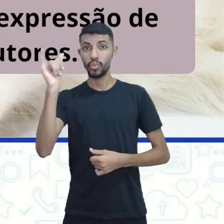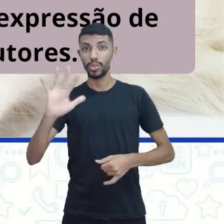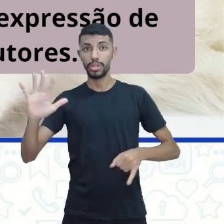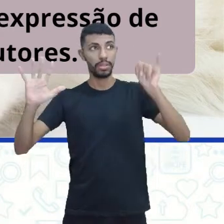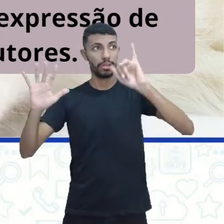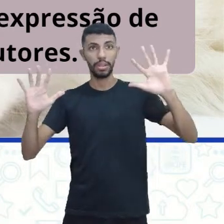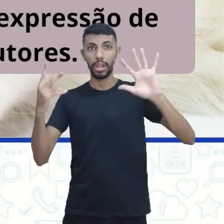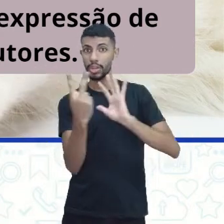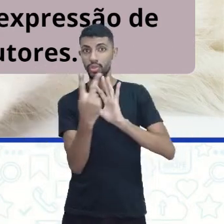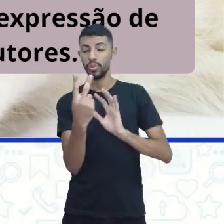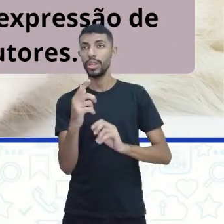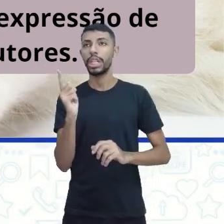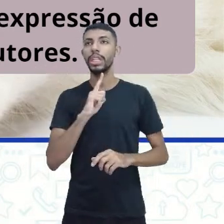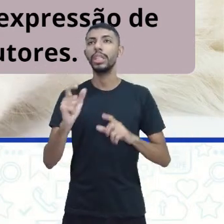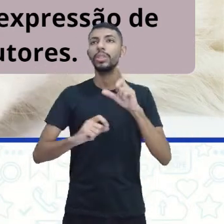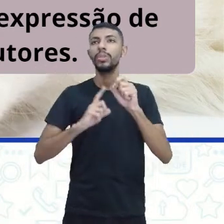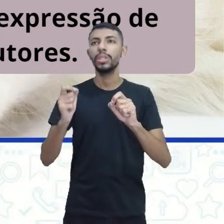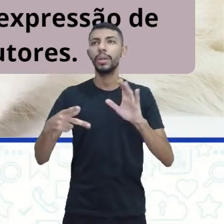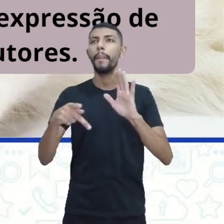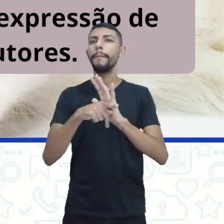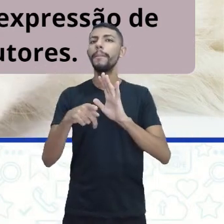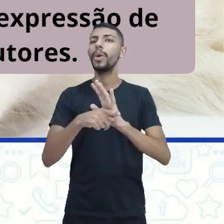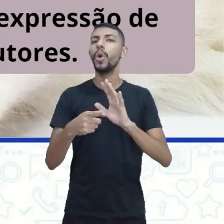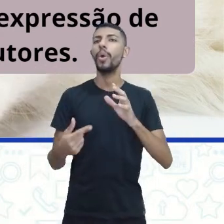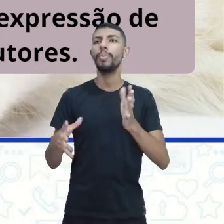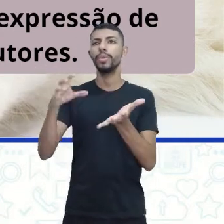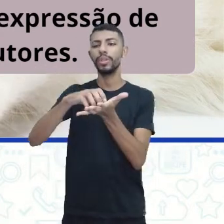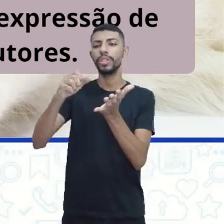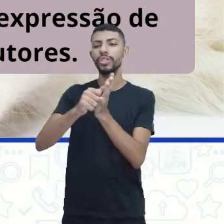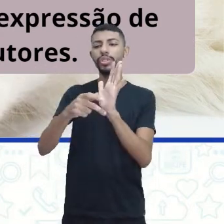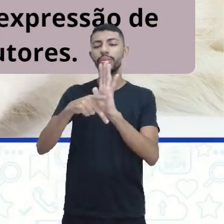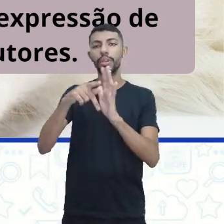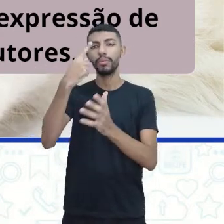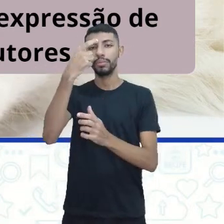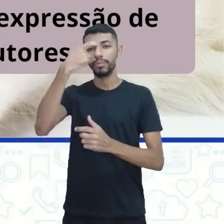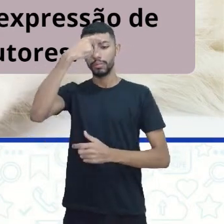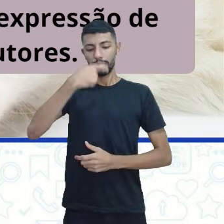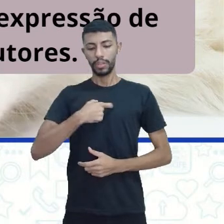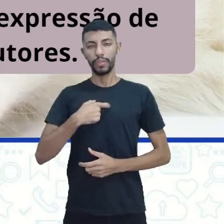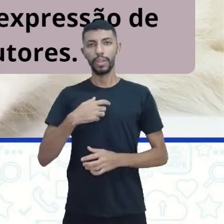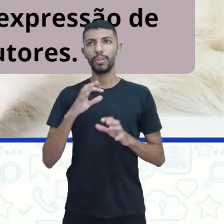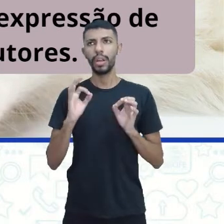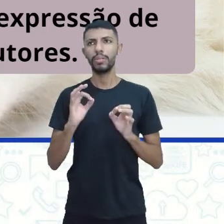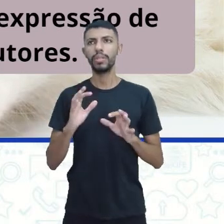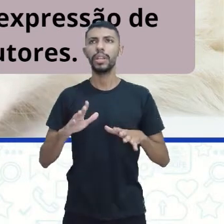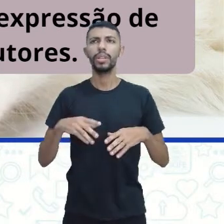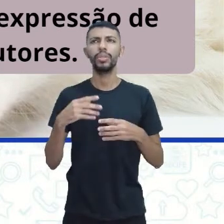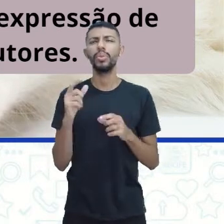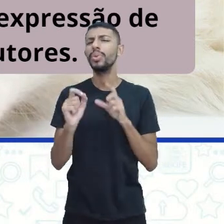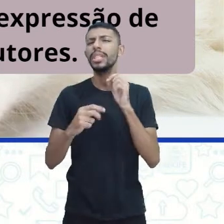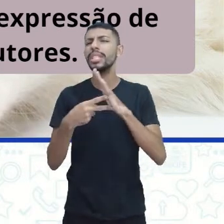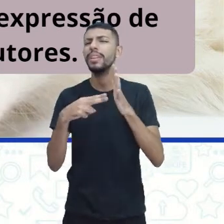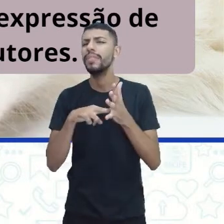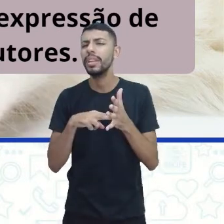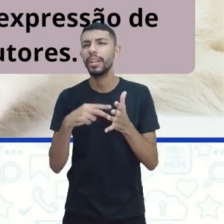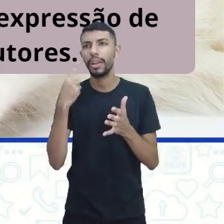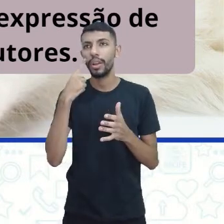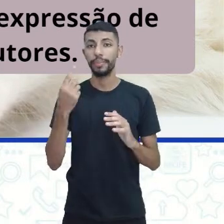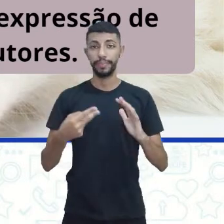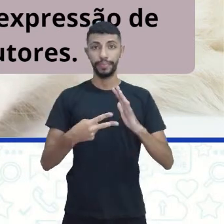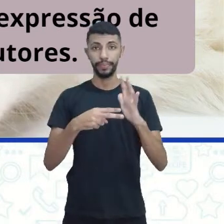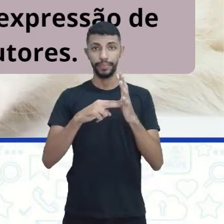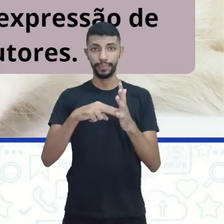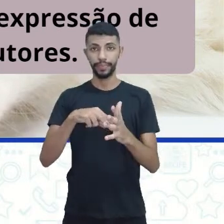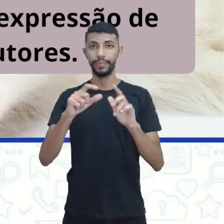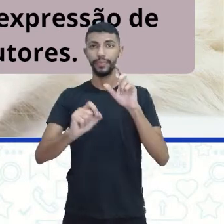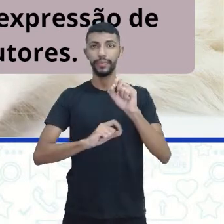se configuram como registros individuais de si. O que isso quer dizer, Camille, nessa frase tão complicada? Isso quer dizer que